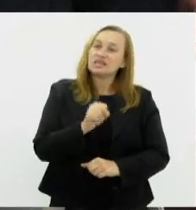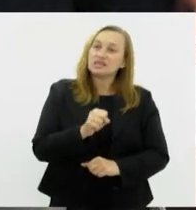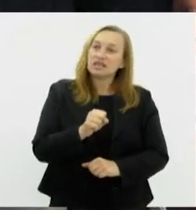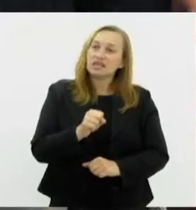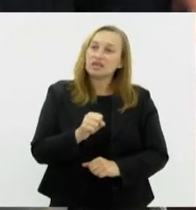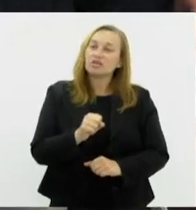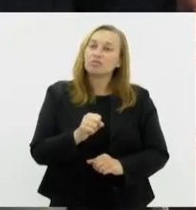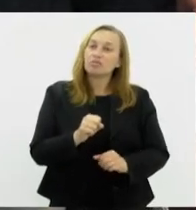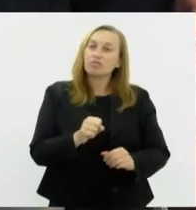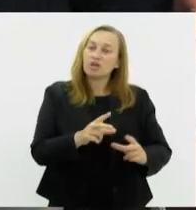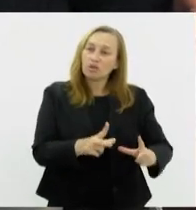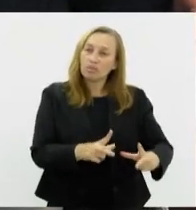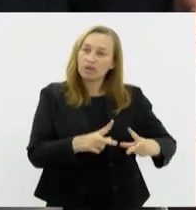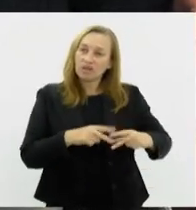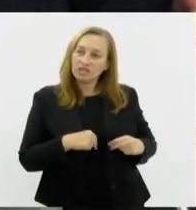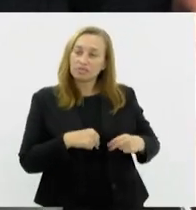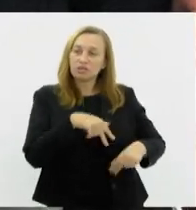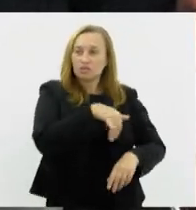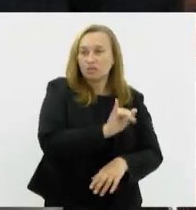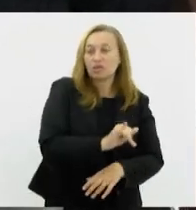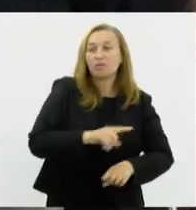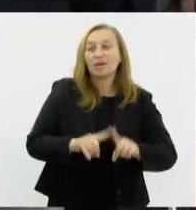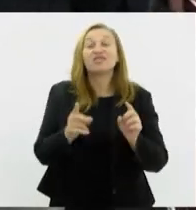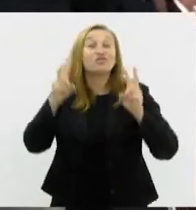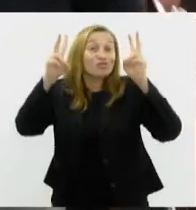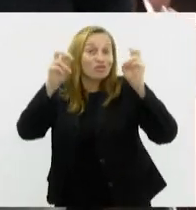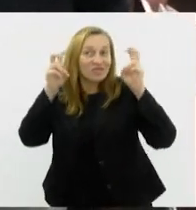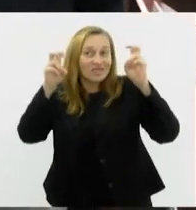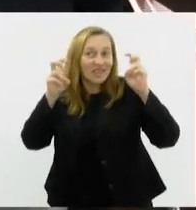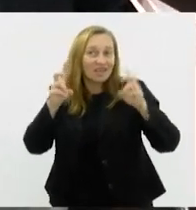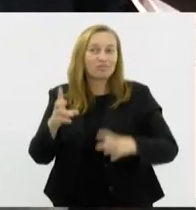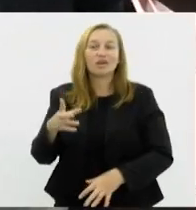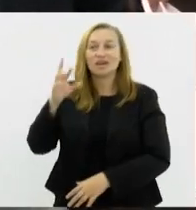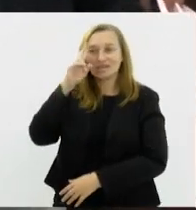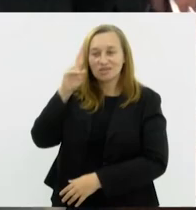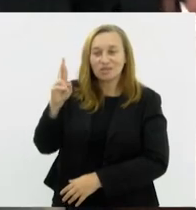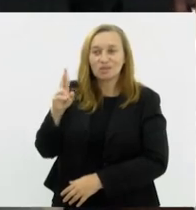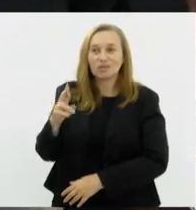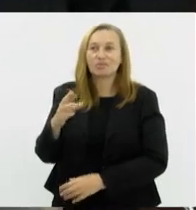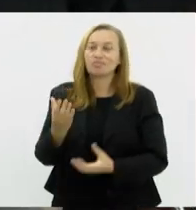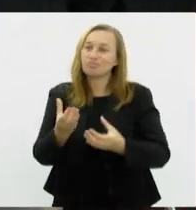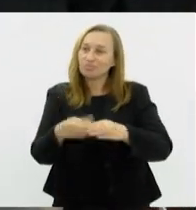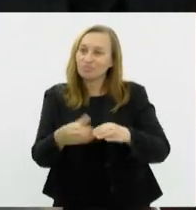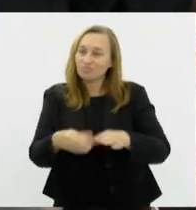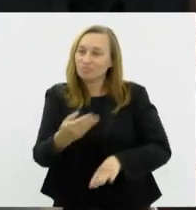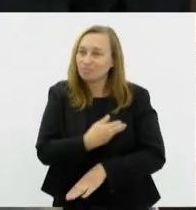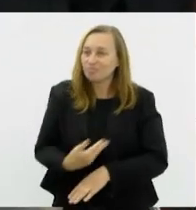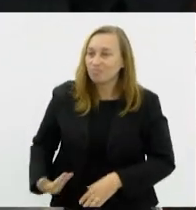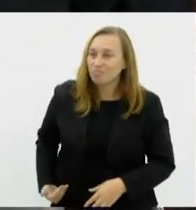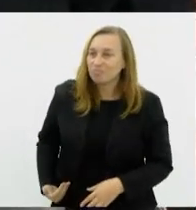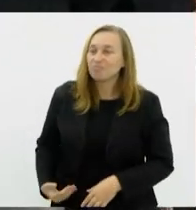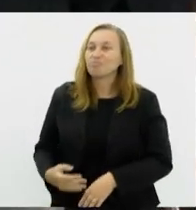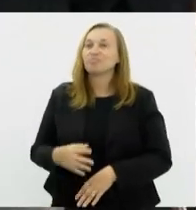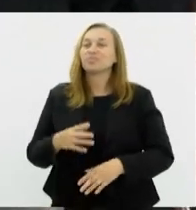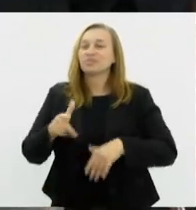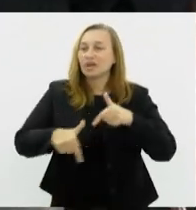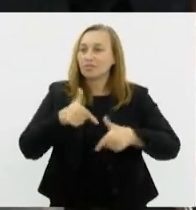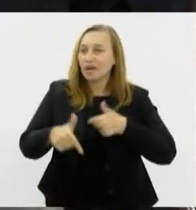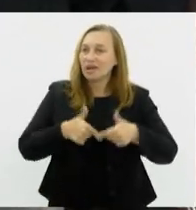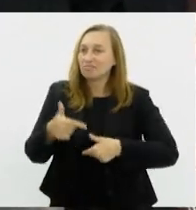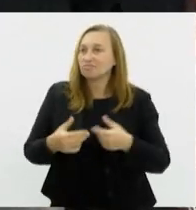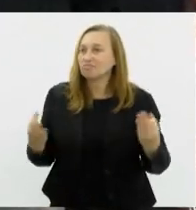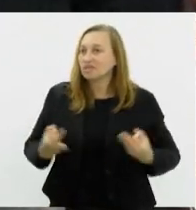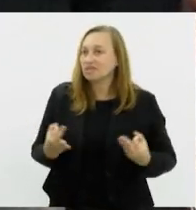tema aqui, deputada Marta Rocha, Vossa Excelência aqui é uma entusiasta do concurso público, tem feito um trabalho brilhante na